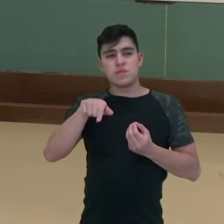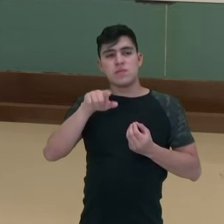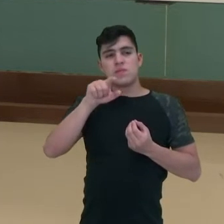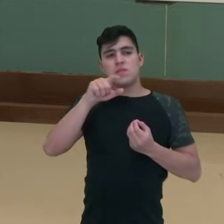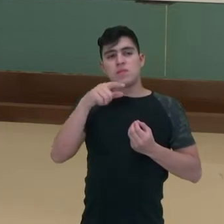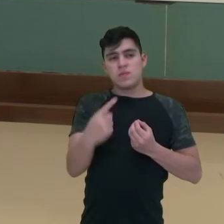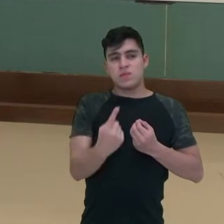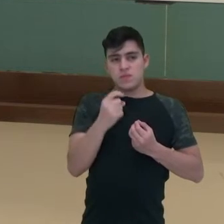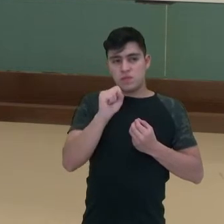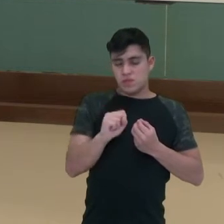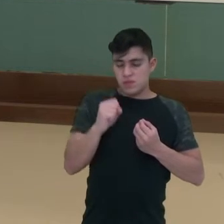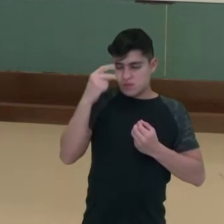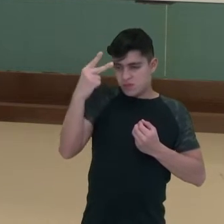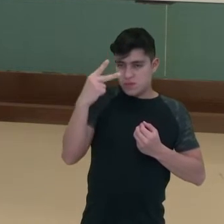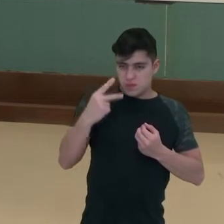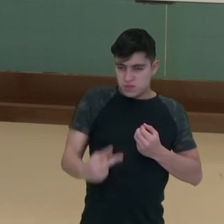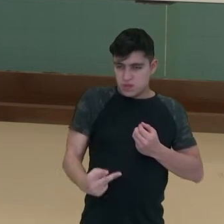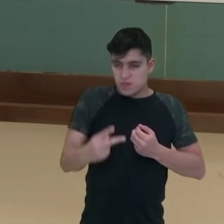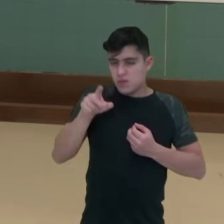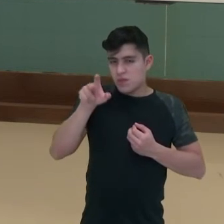ficou 1s2,